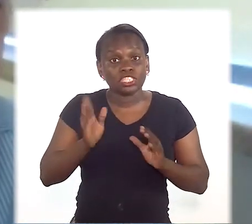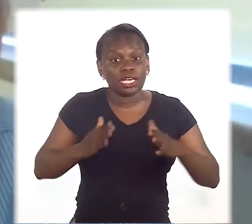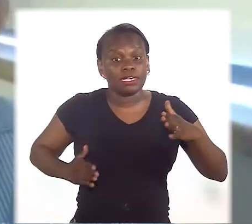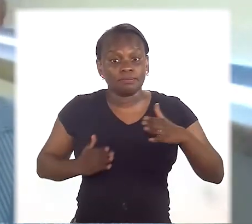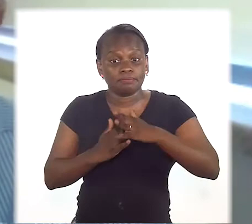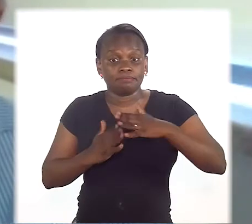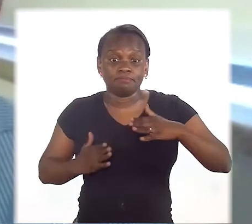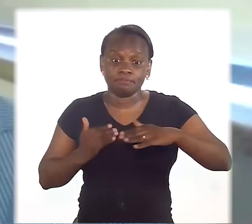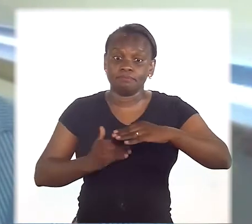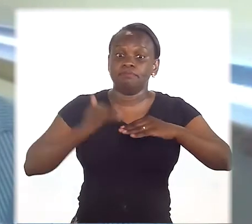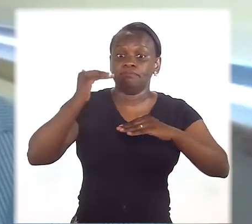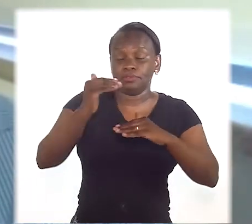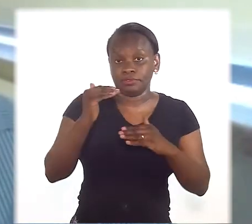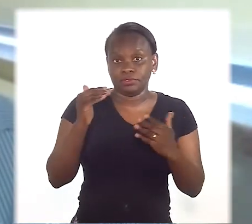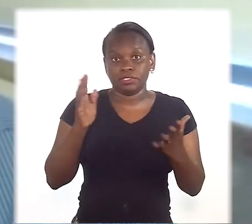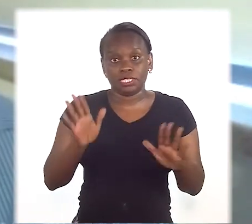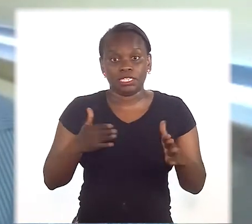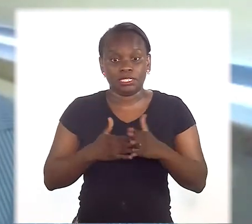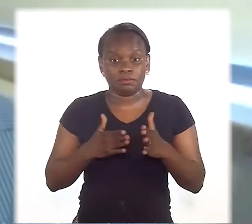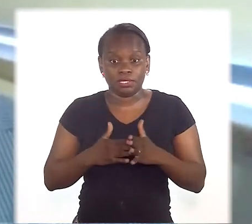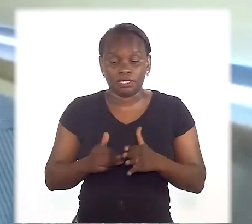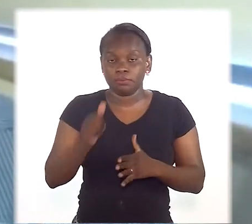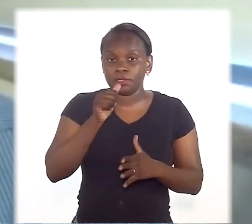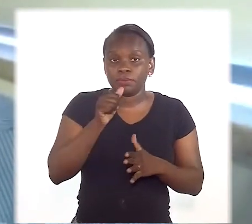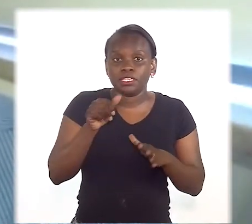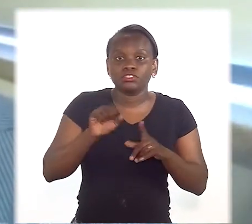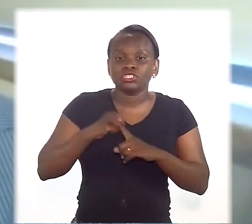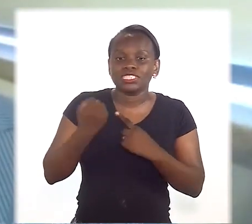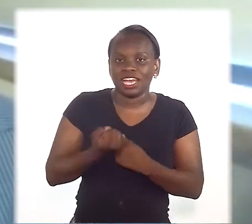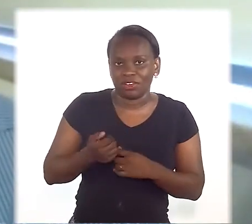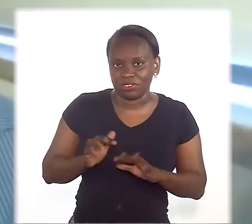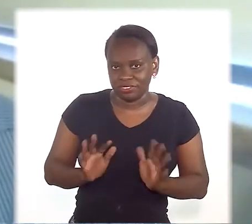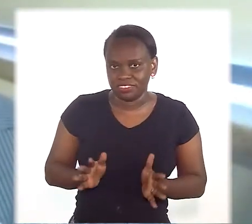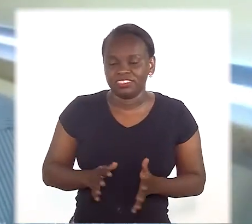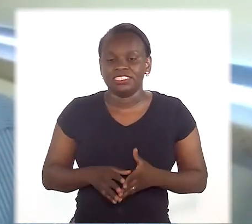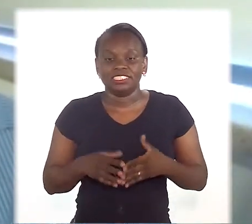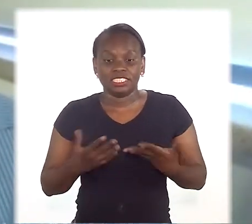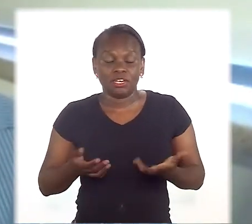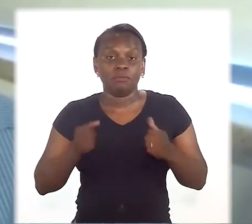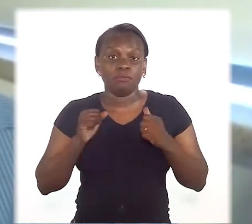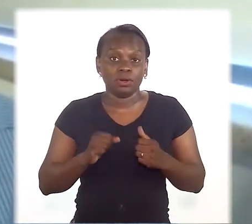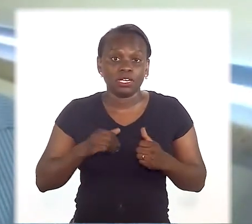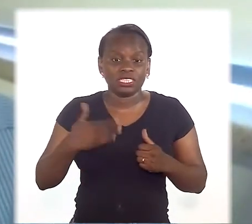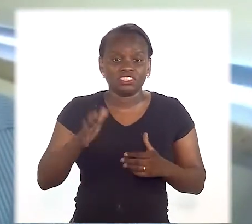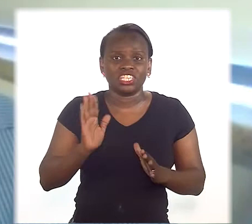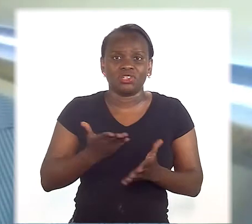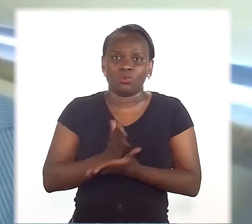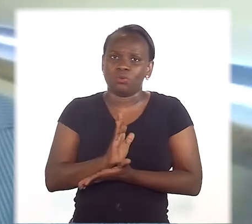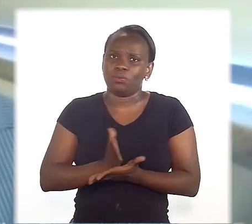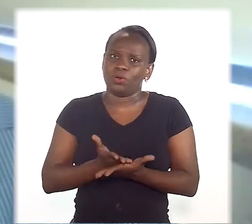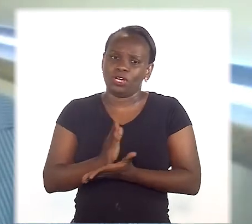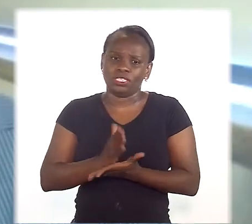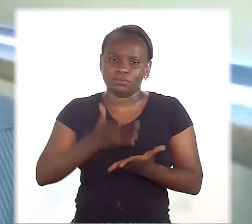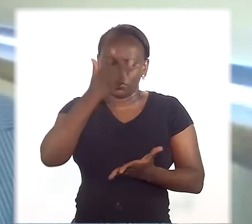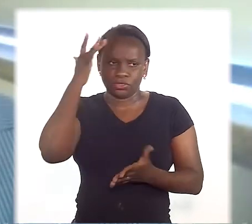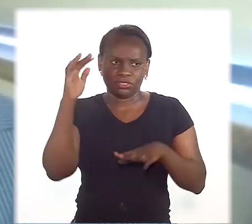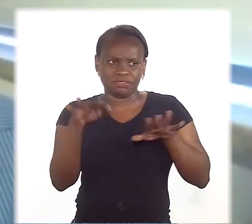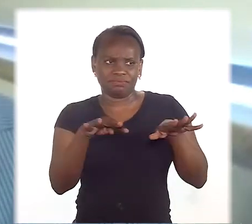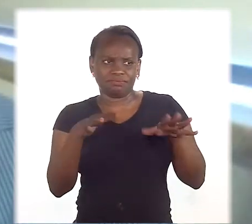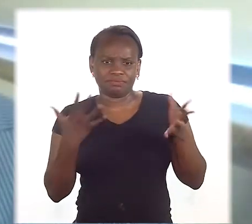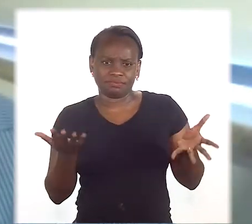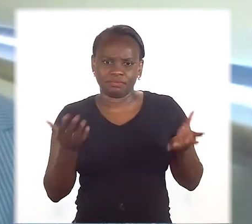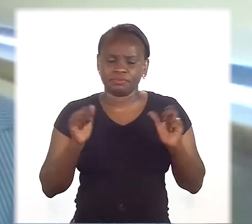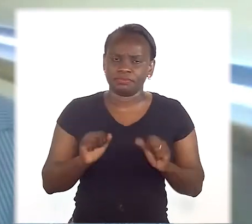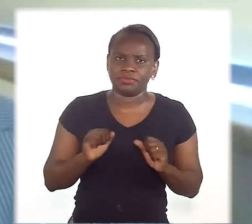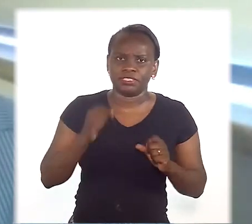tenha ultrapassado o limiar do chamado beber social. E Uhum. talvez já esteja incomodando as